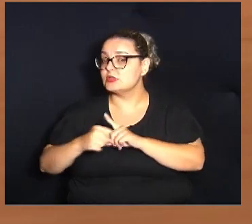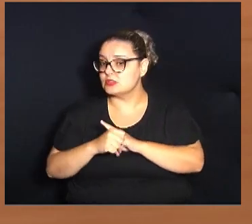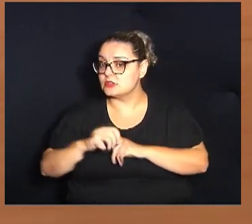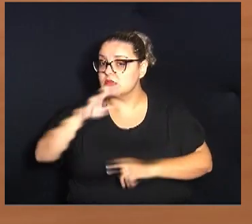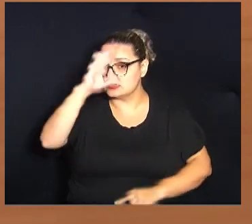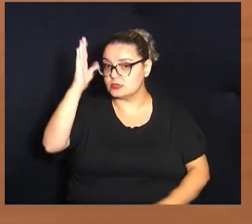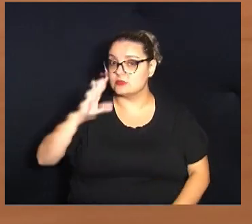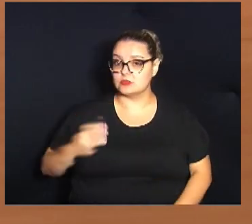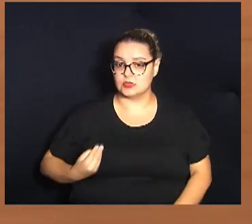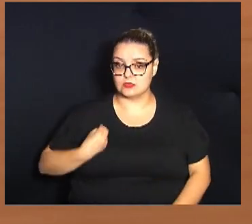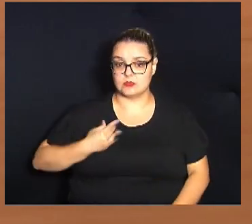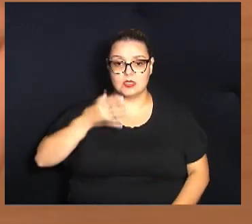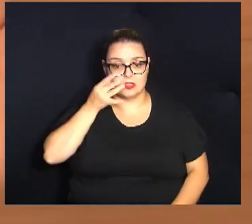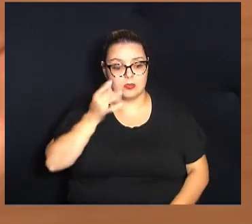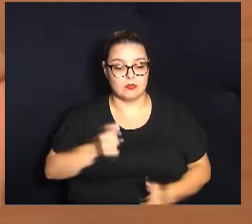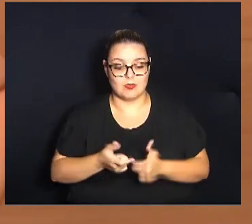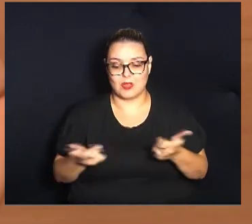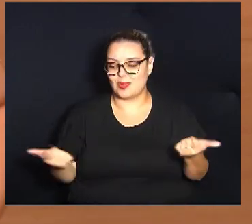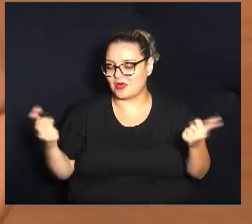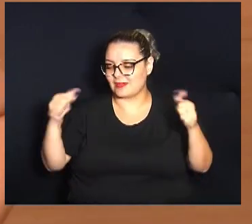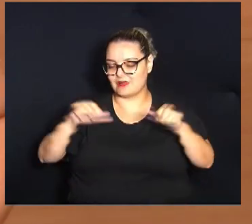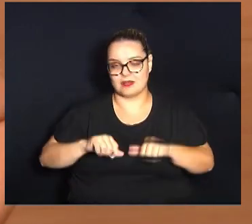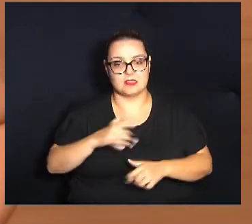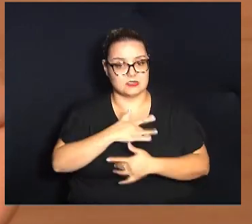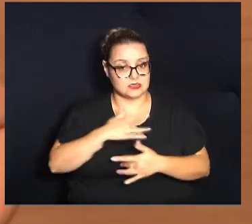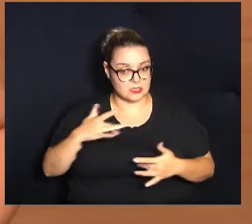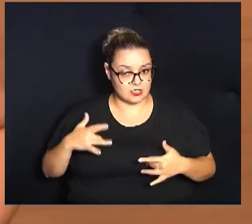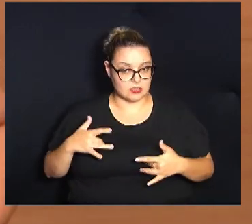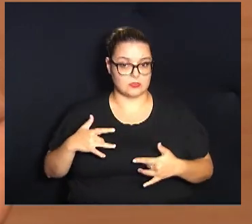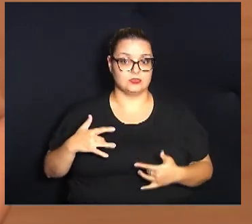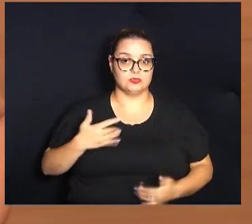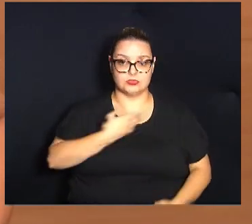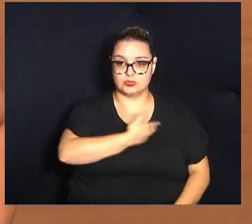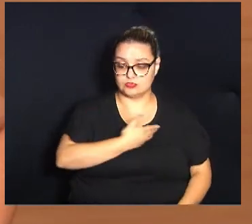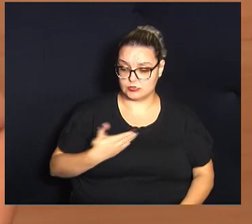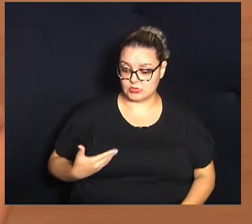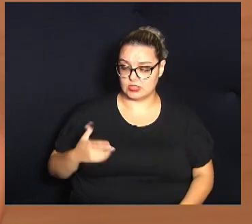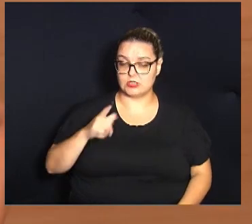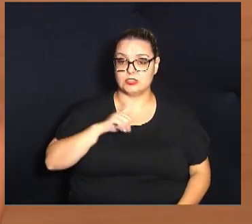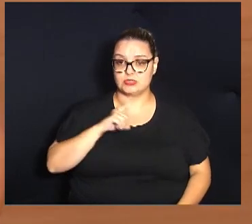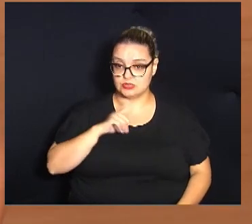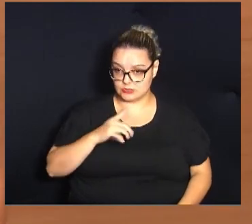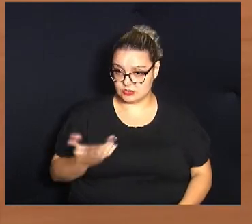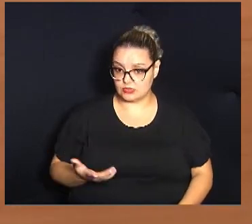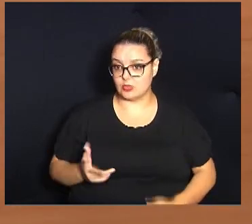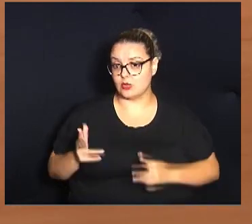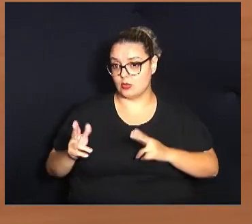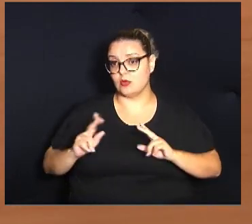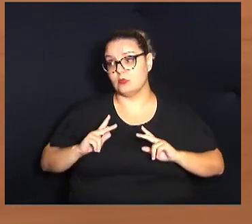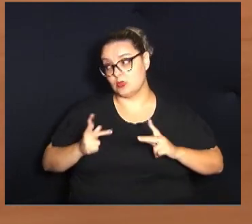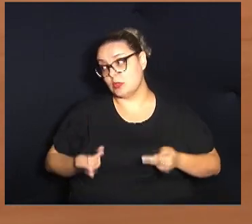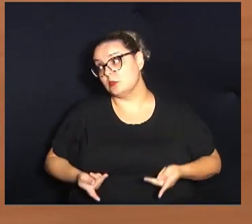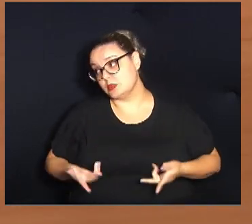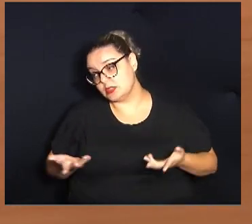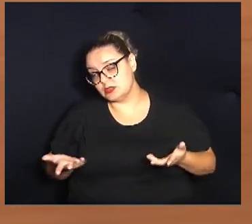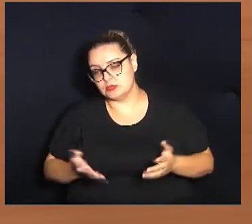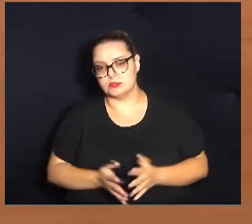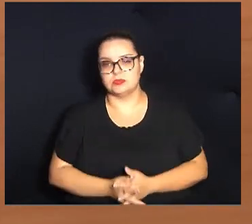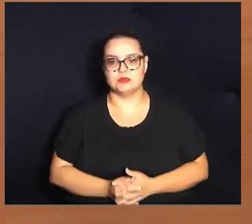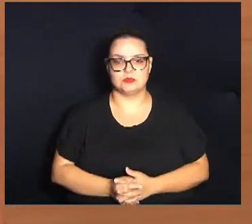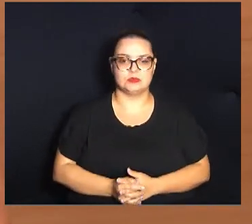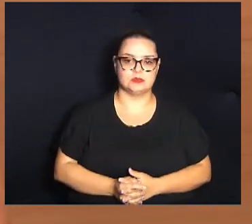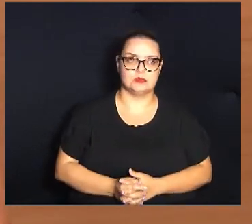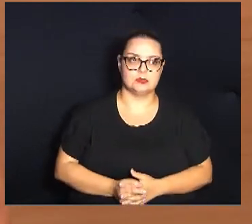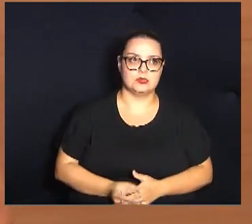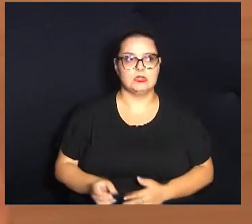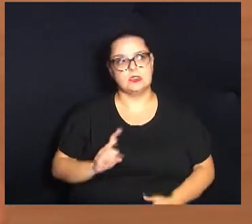né, no momento de maior crise de saúde pública que a gente já teve enquanto humanidade, digamos assim, né, mas não quanto humanidade, porque a